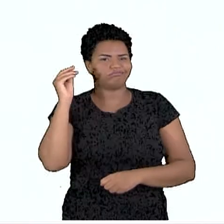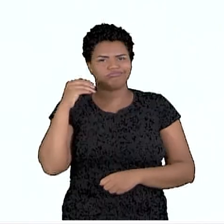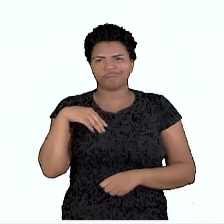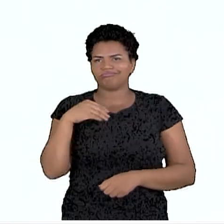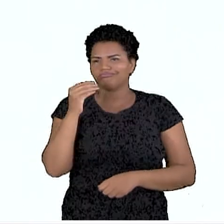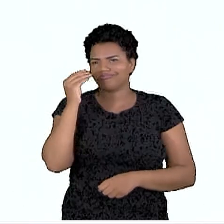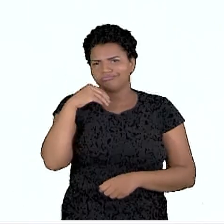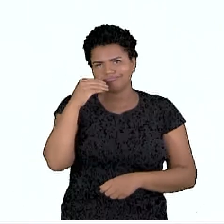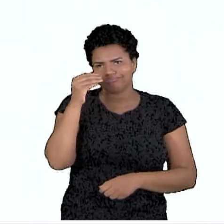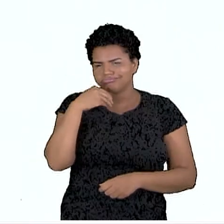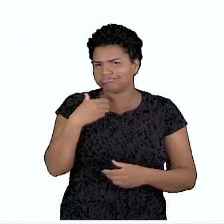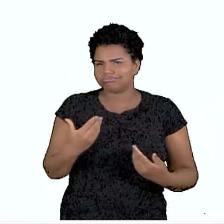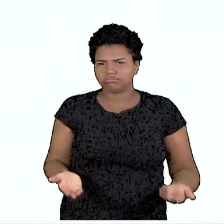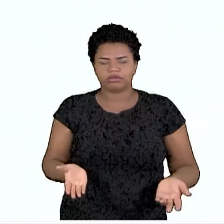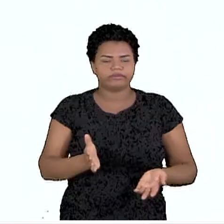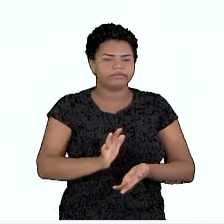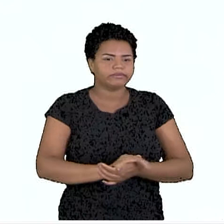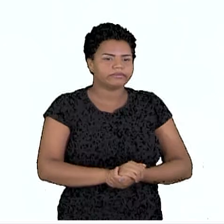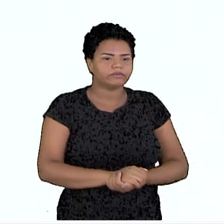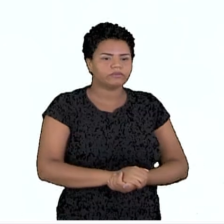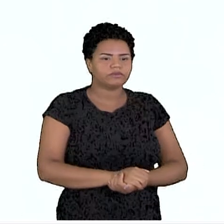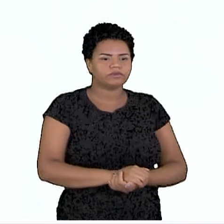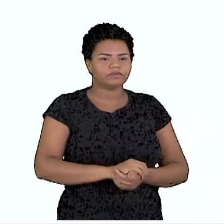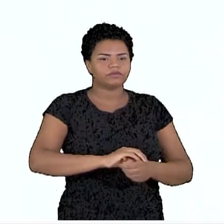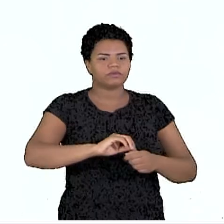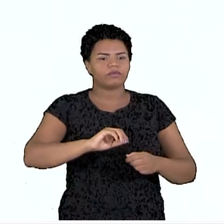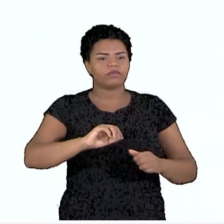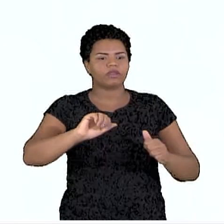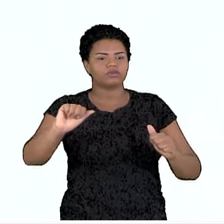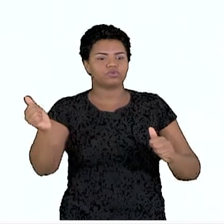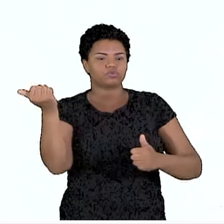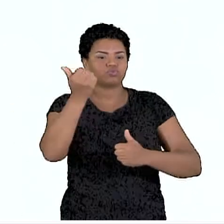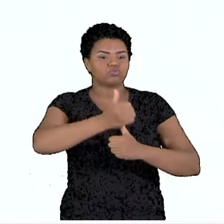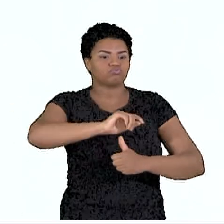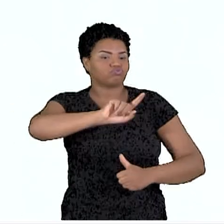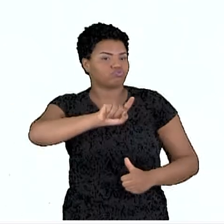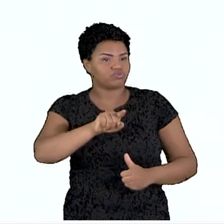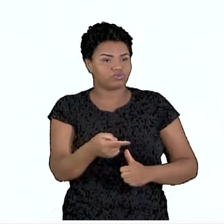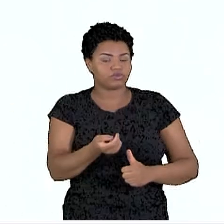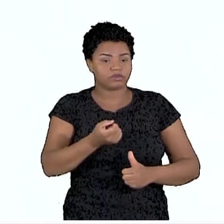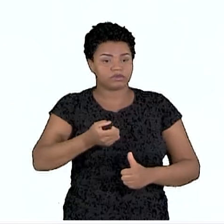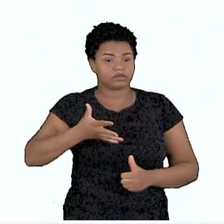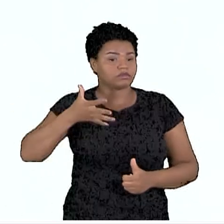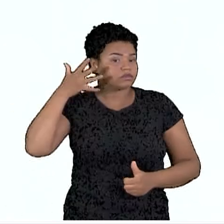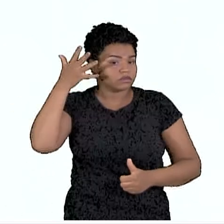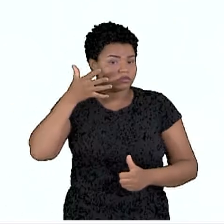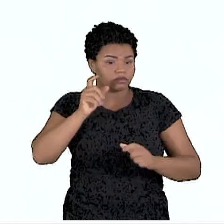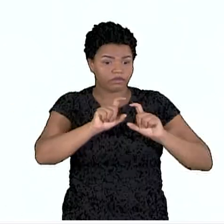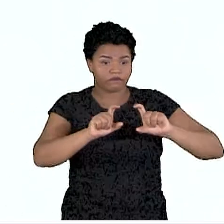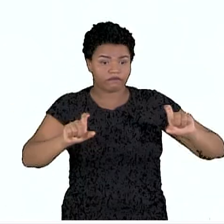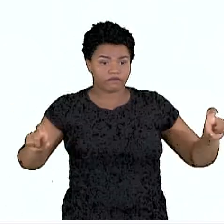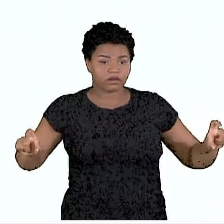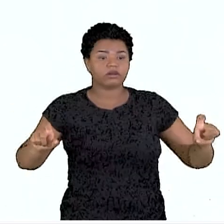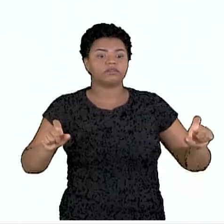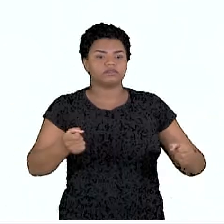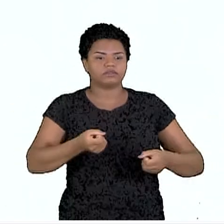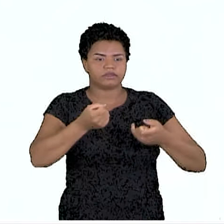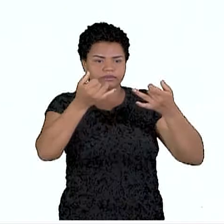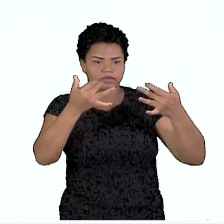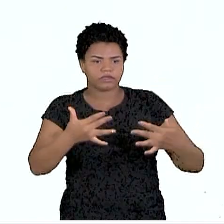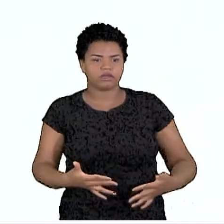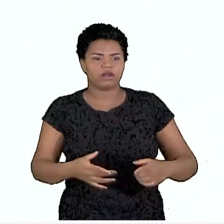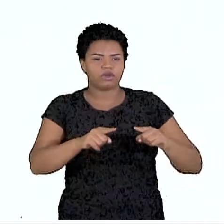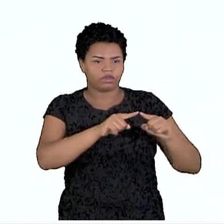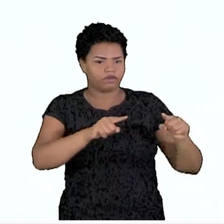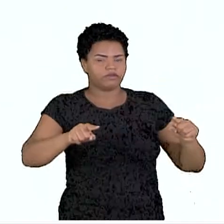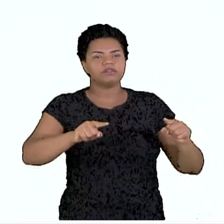decepcionante. 3. Substituir a vírgula em expressões ou frases explicativas. O travessão também pode